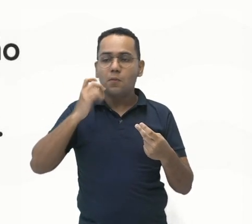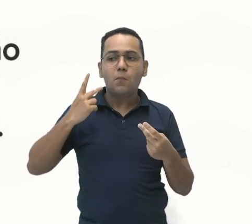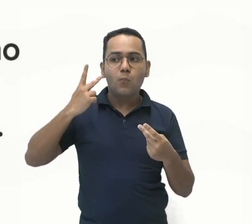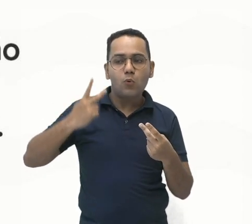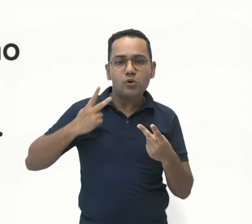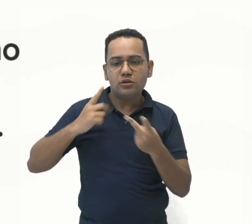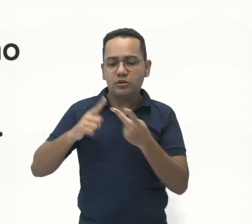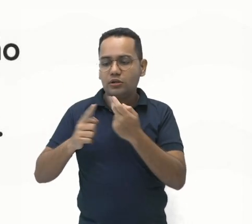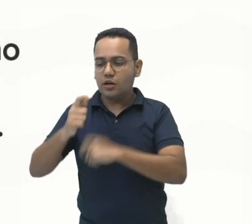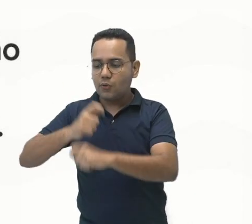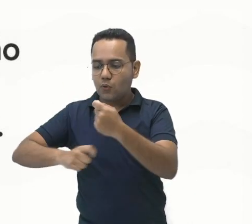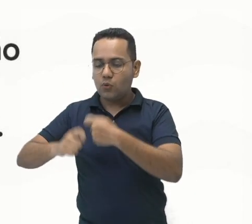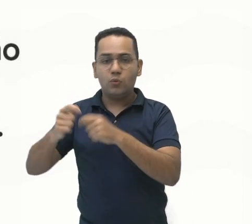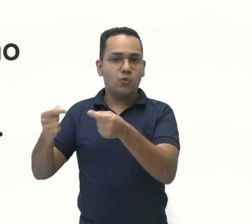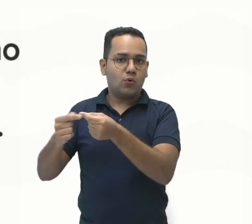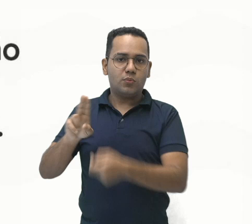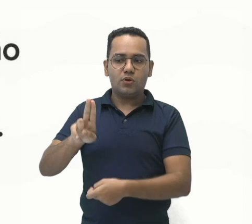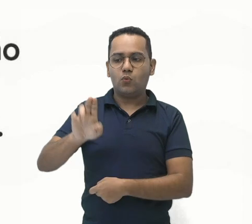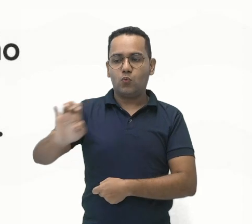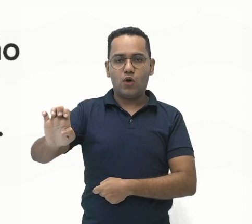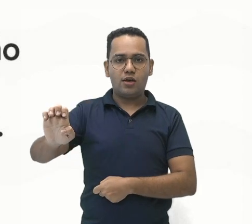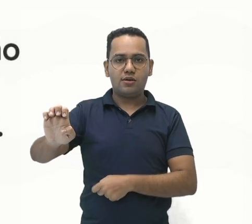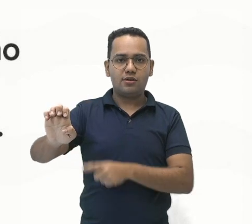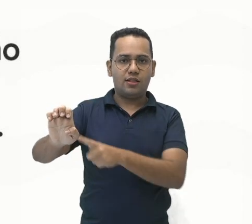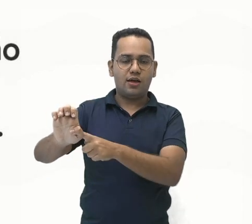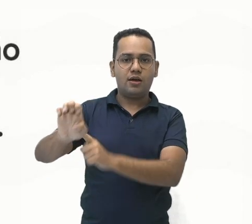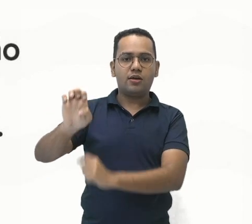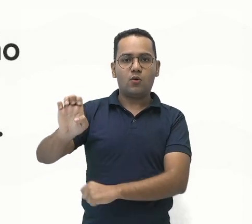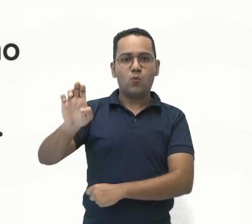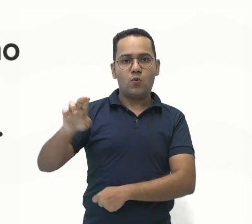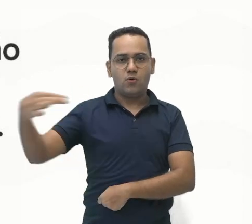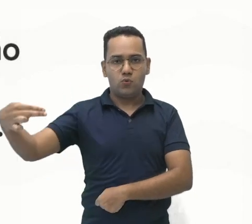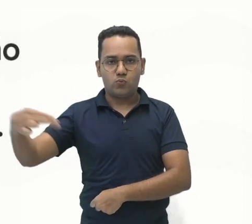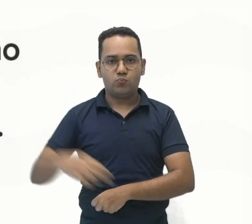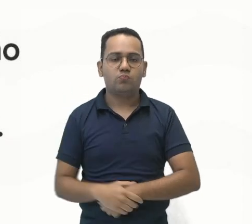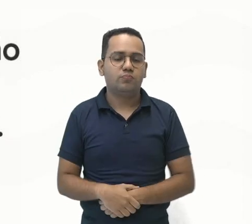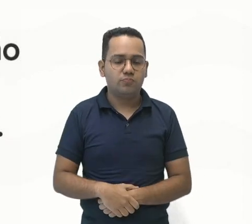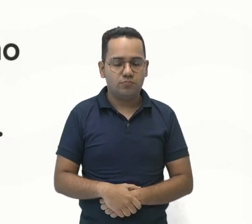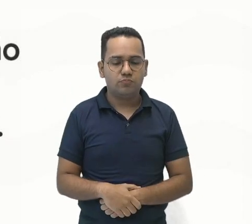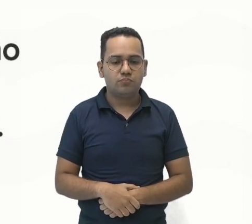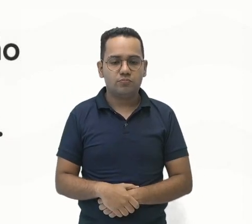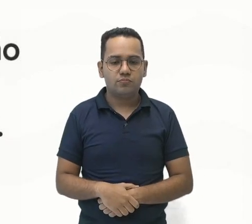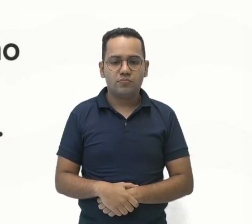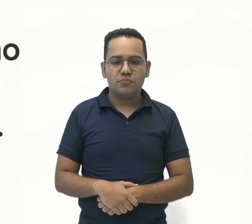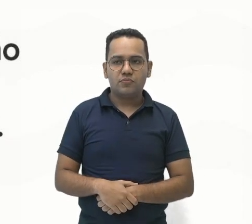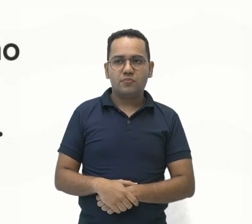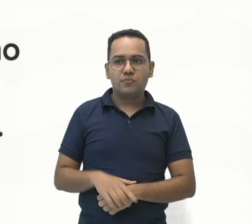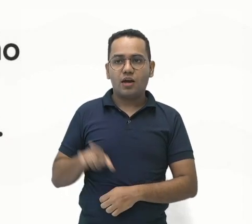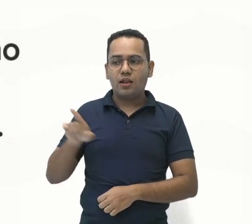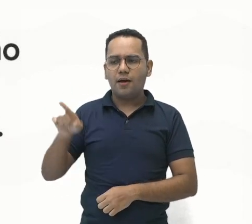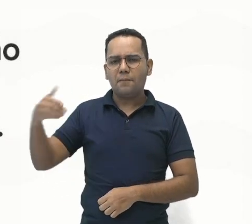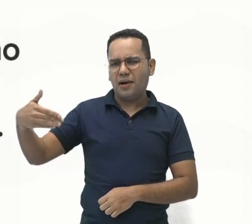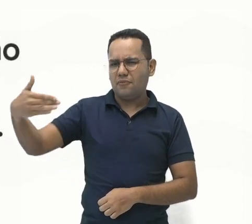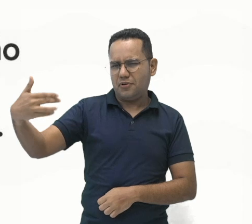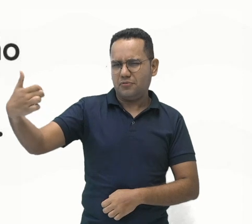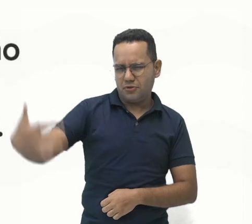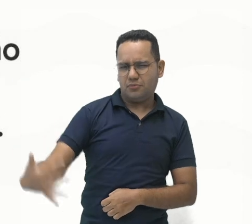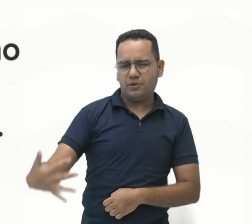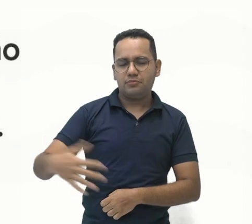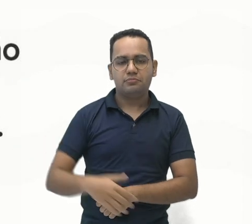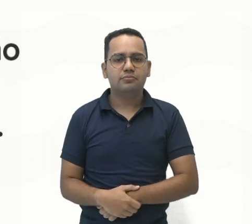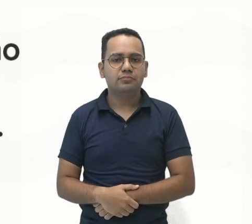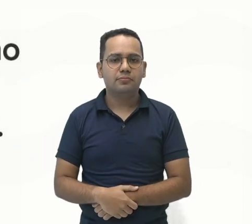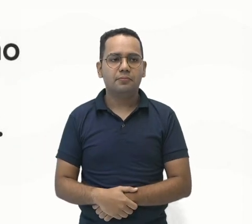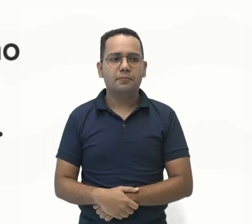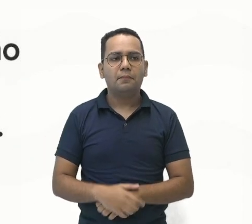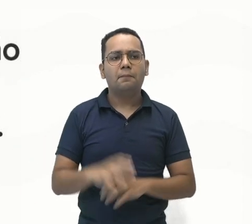na união monetária, tendo uma moeda ali oficial para o bloco europeu, mas a gente vai detalhar mais à frente sobre essa